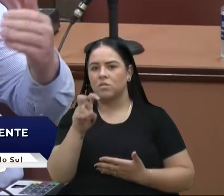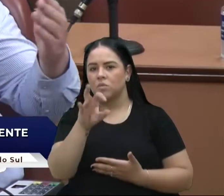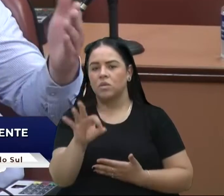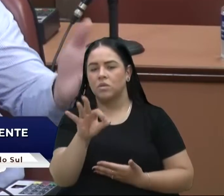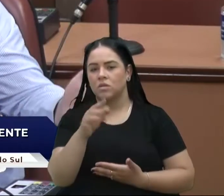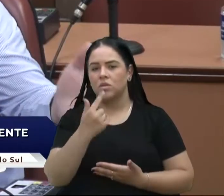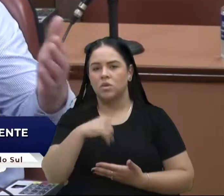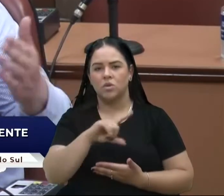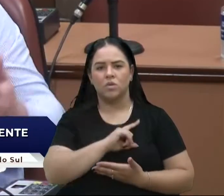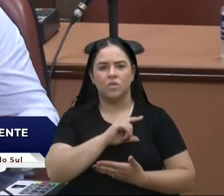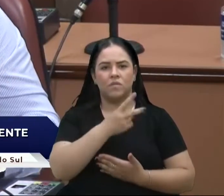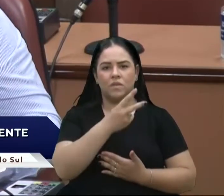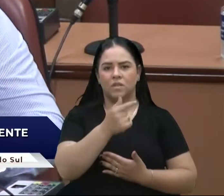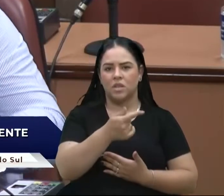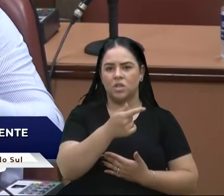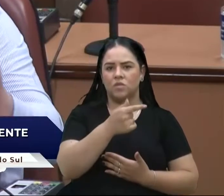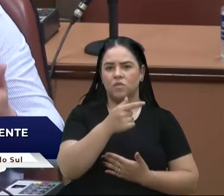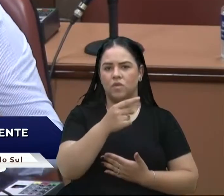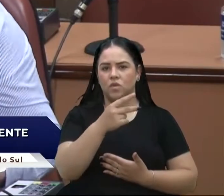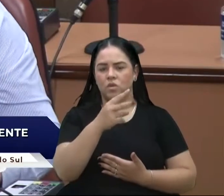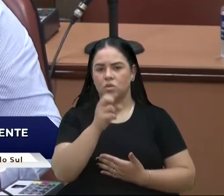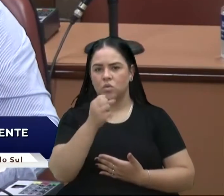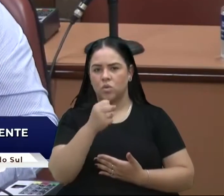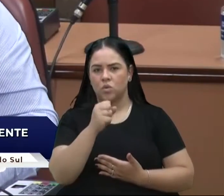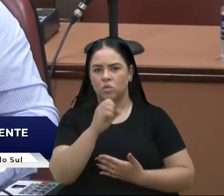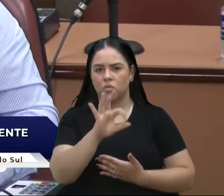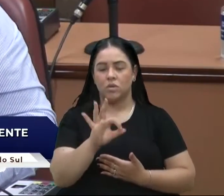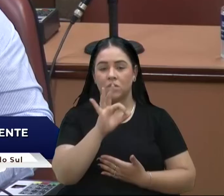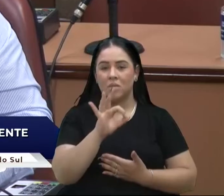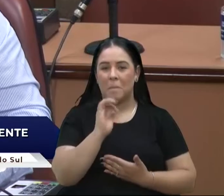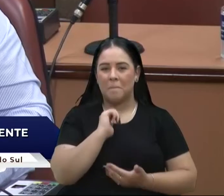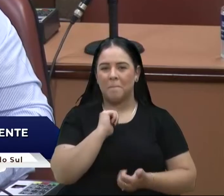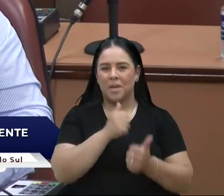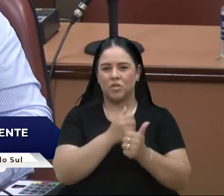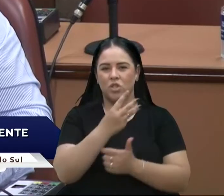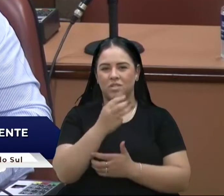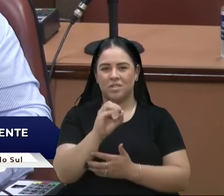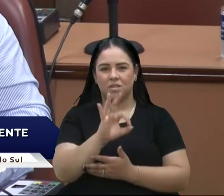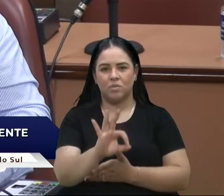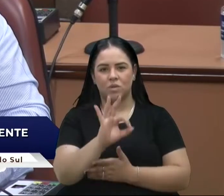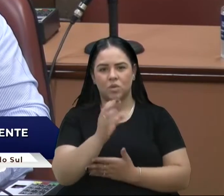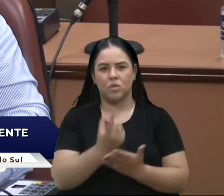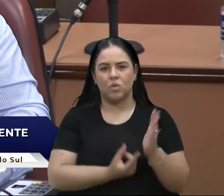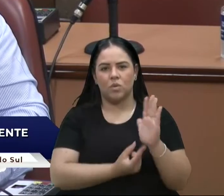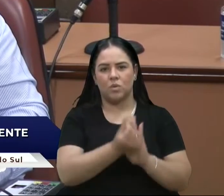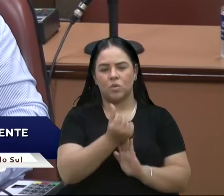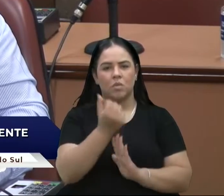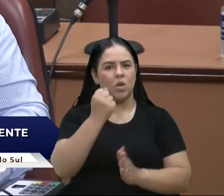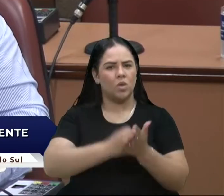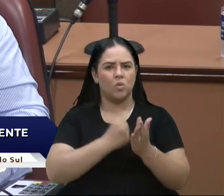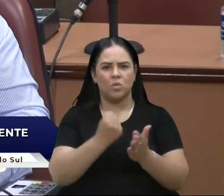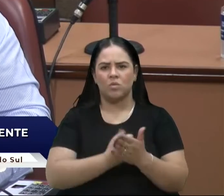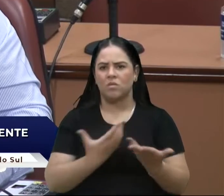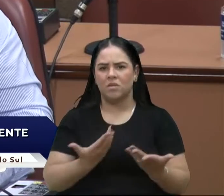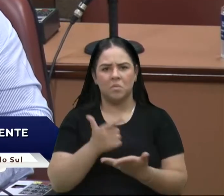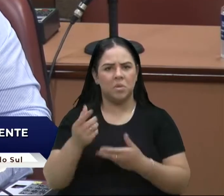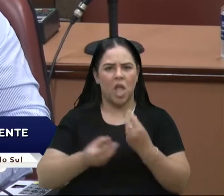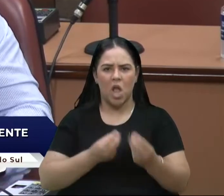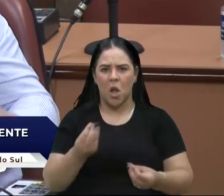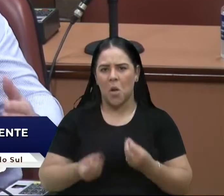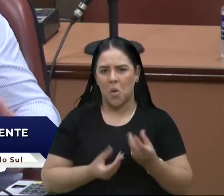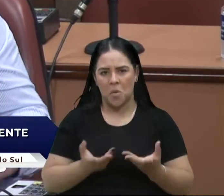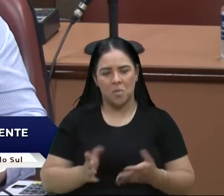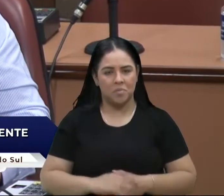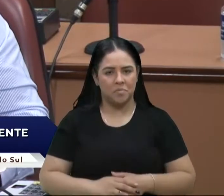aí investindo 27%, 28%, já chegamos a investir quase 30% do orçamento. Então fica uma luta meio que inglória.